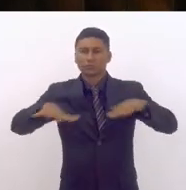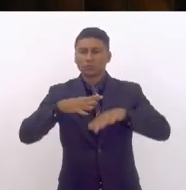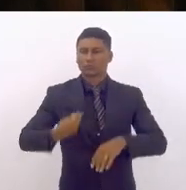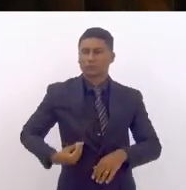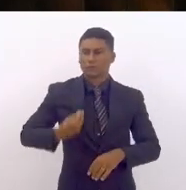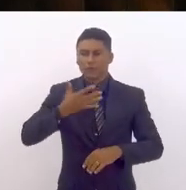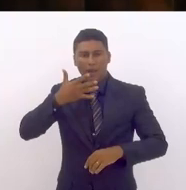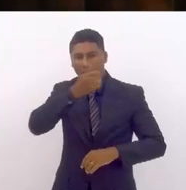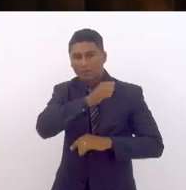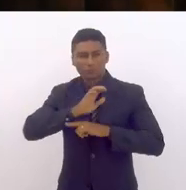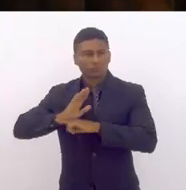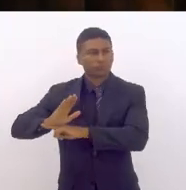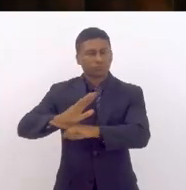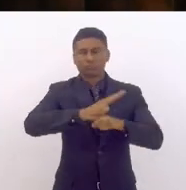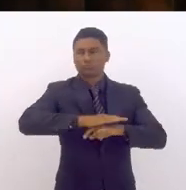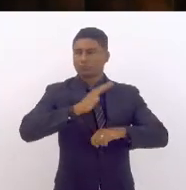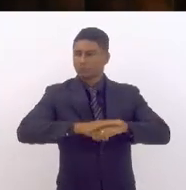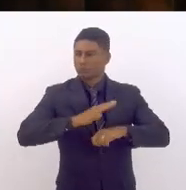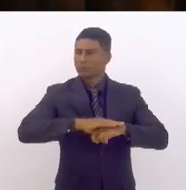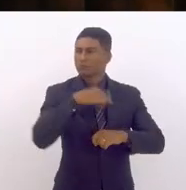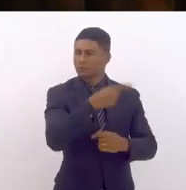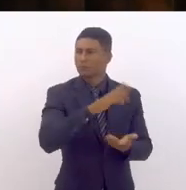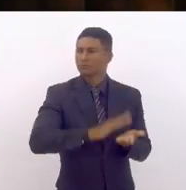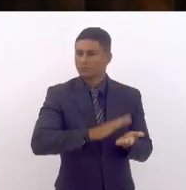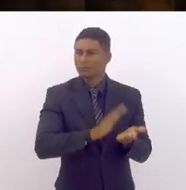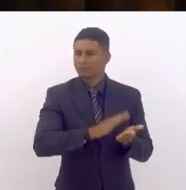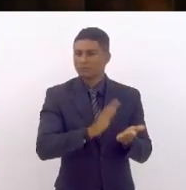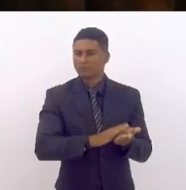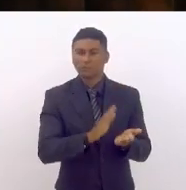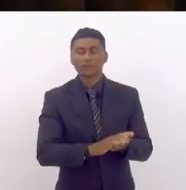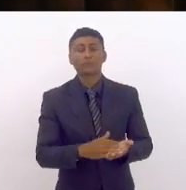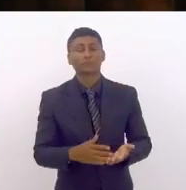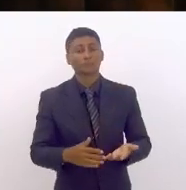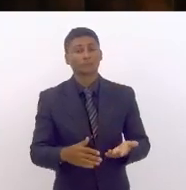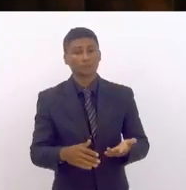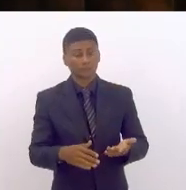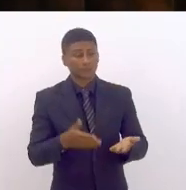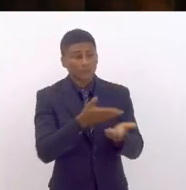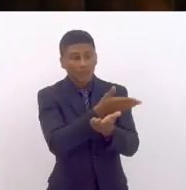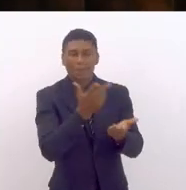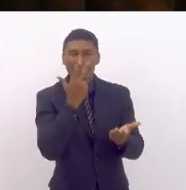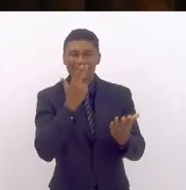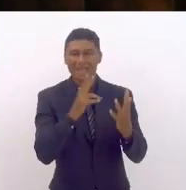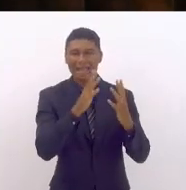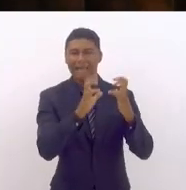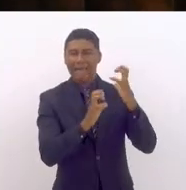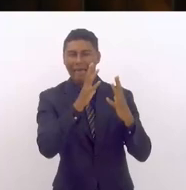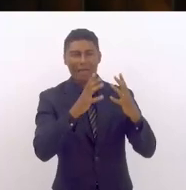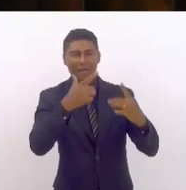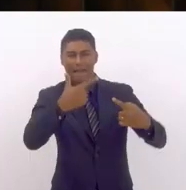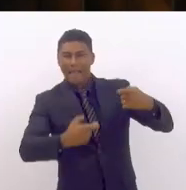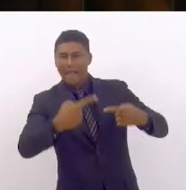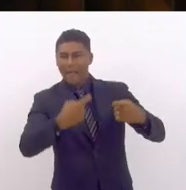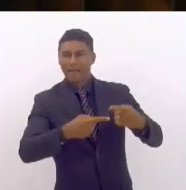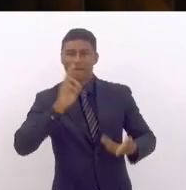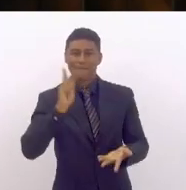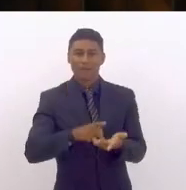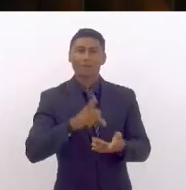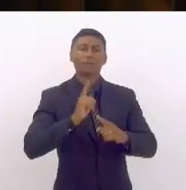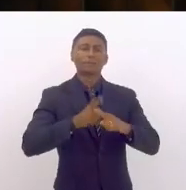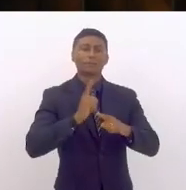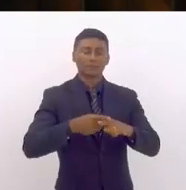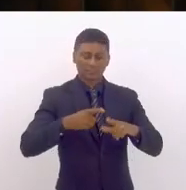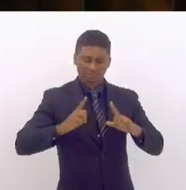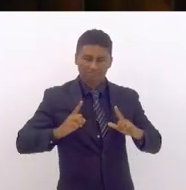a salvar vidas. Estavam ali naquela guerra, ali de frente mesmo, colocando as